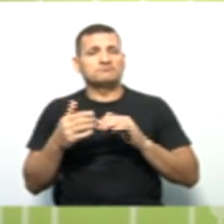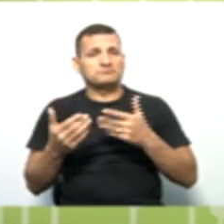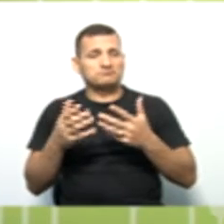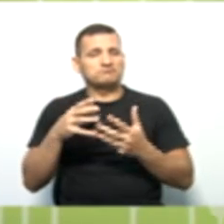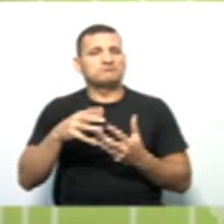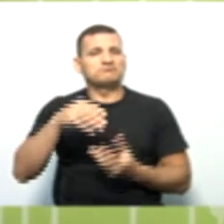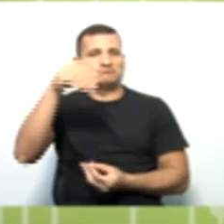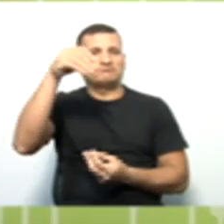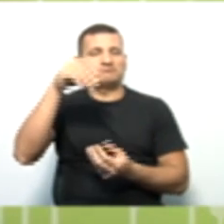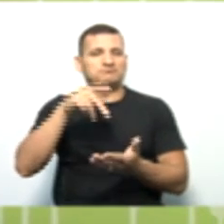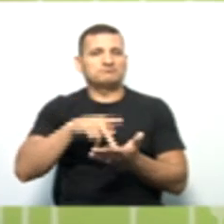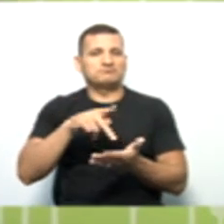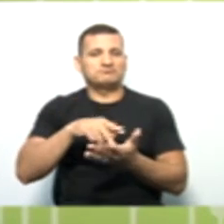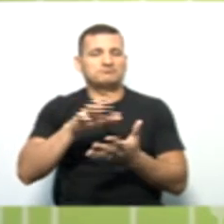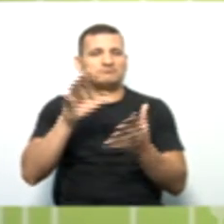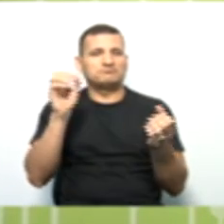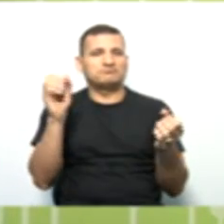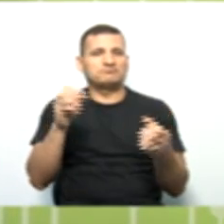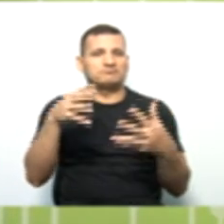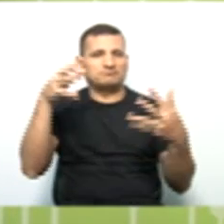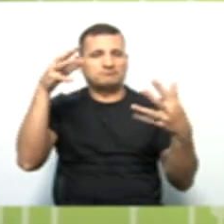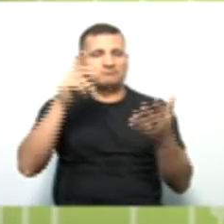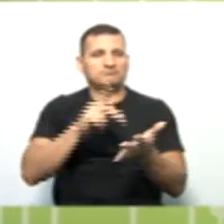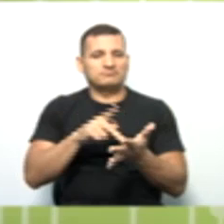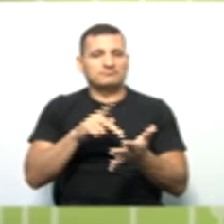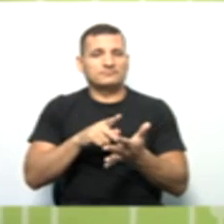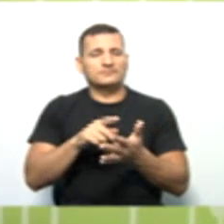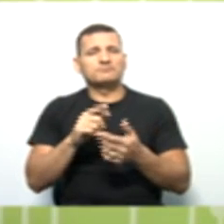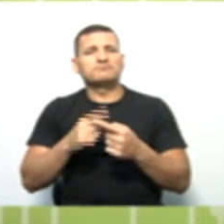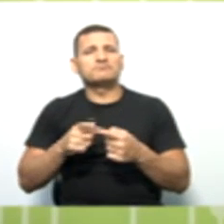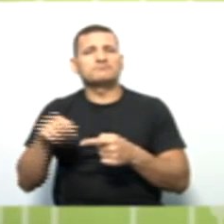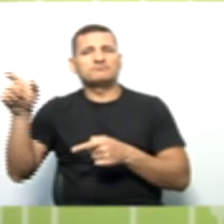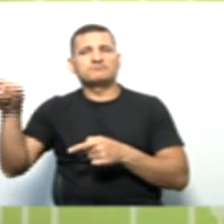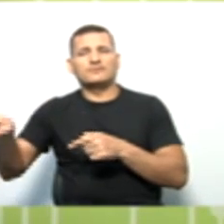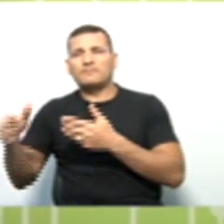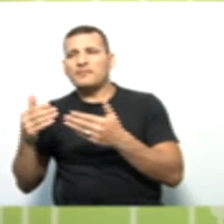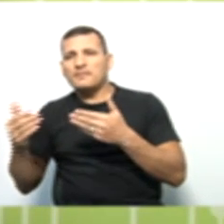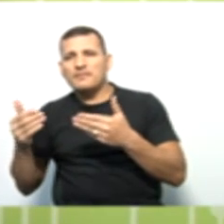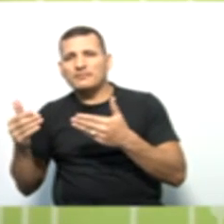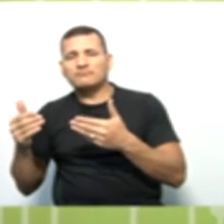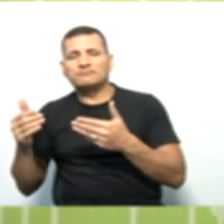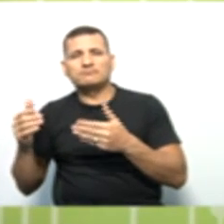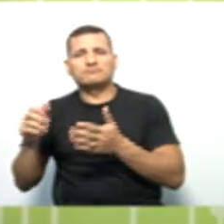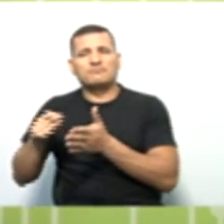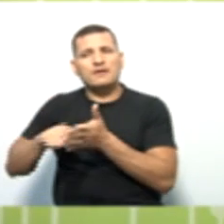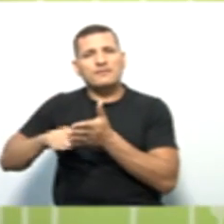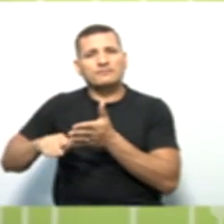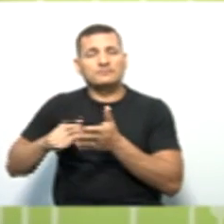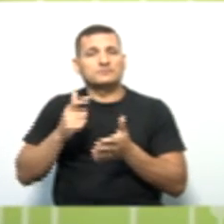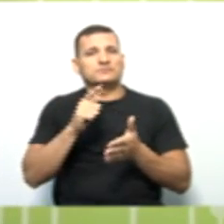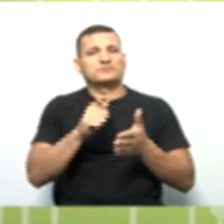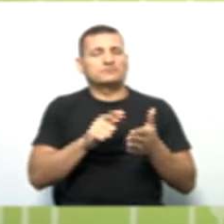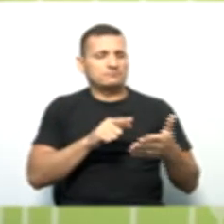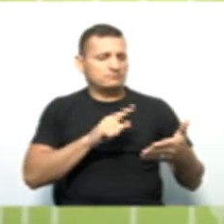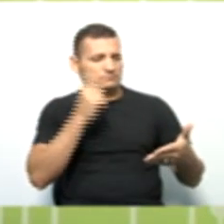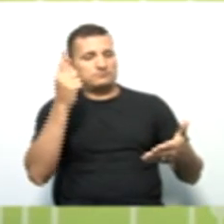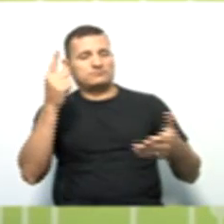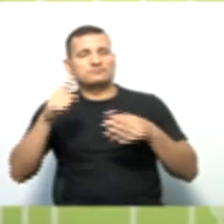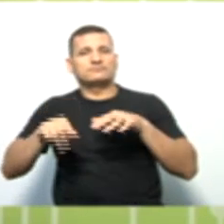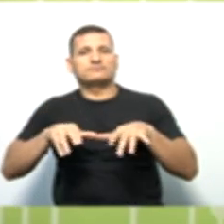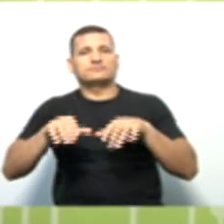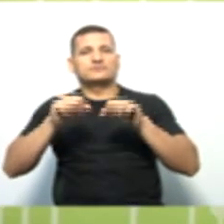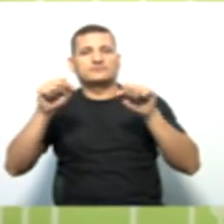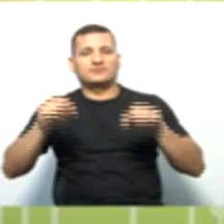porque do nada, né, das ideias de uma conversa com o cliente, você consegue gerar um sistema. Então, é realmente aí o